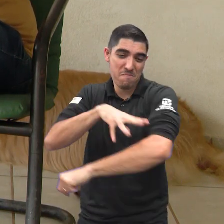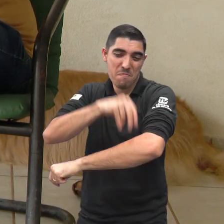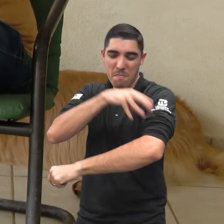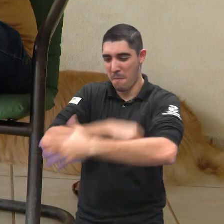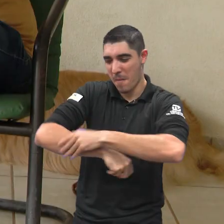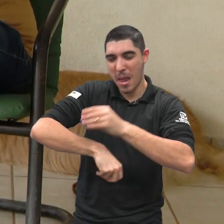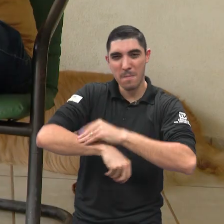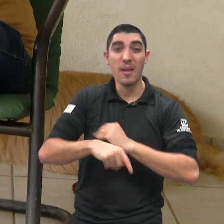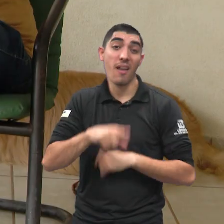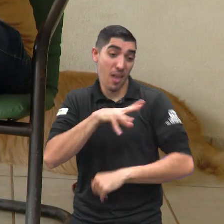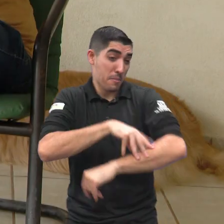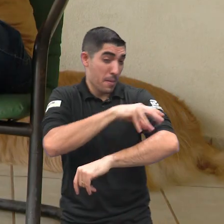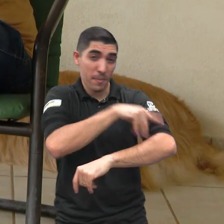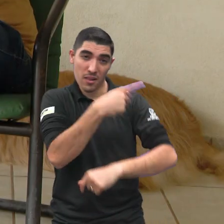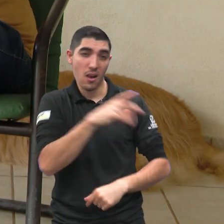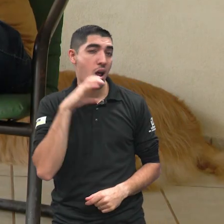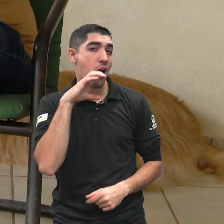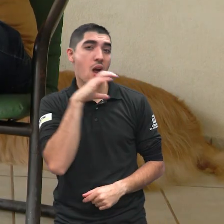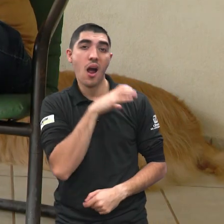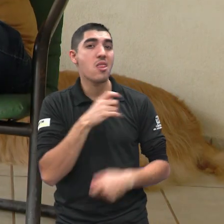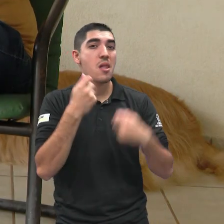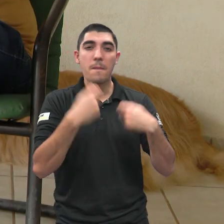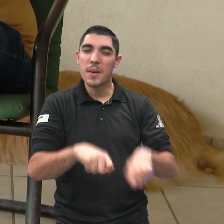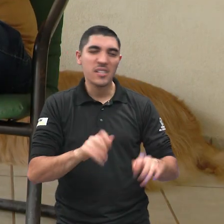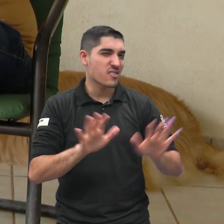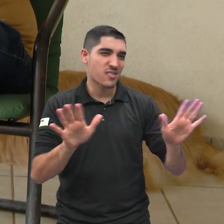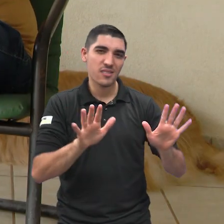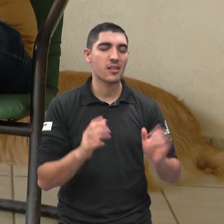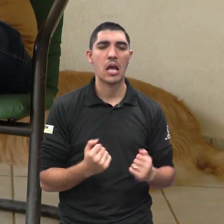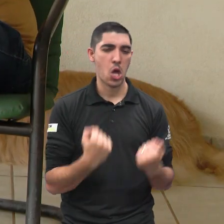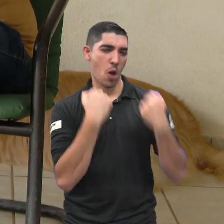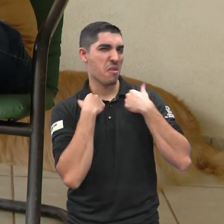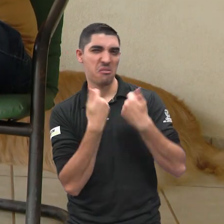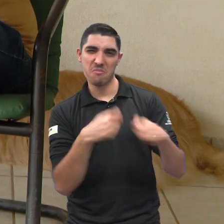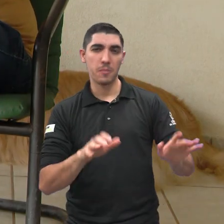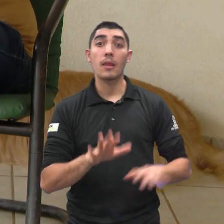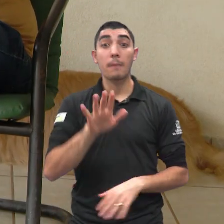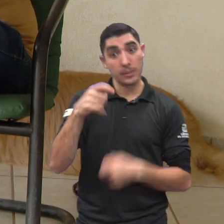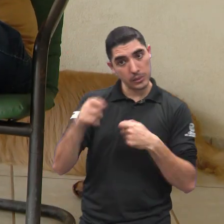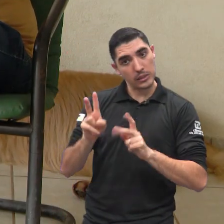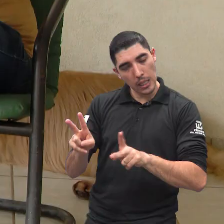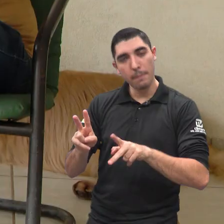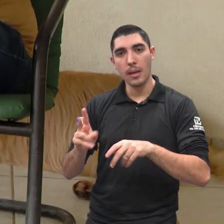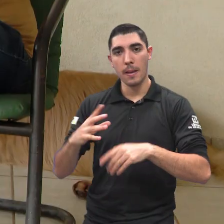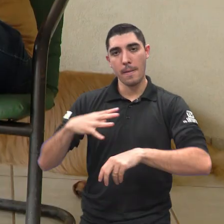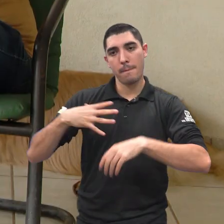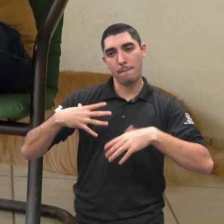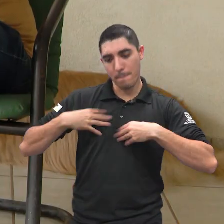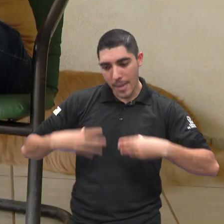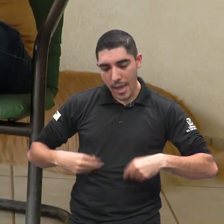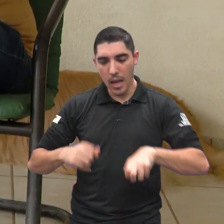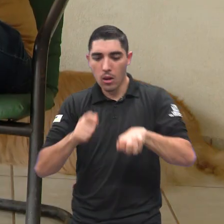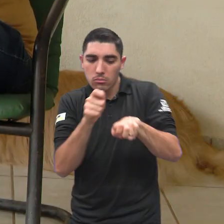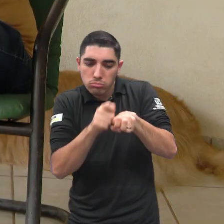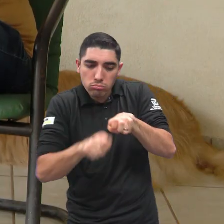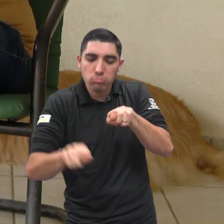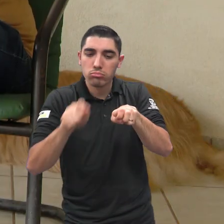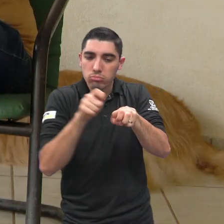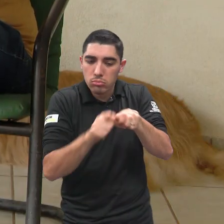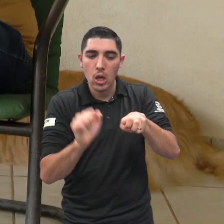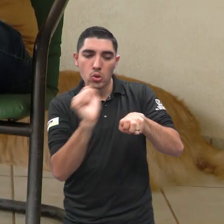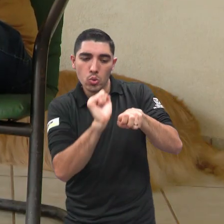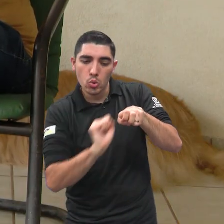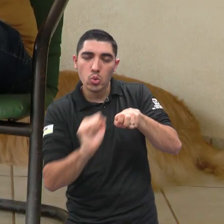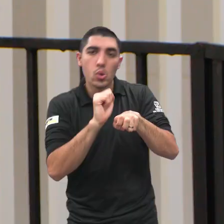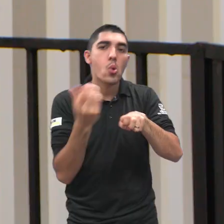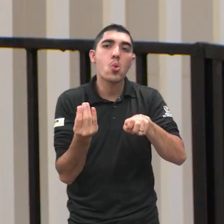pelo dele já é o suficiente, não precisa pôr cobertinha, Mas tem cuidado com escovação, com banho, tosa.